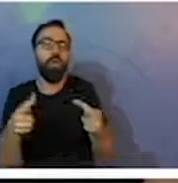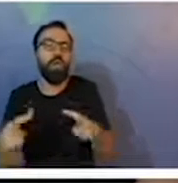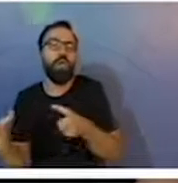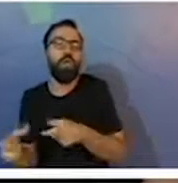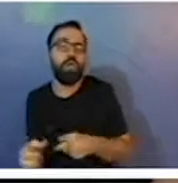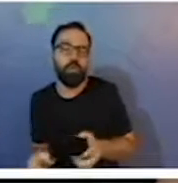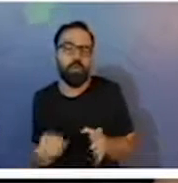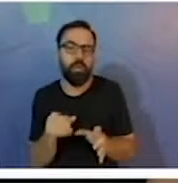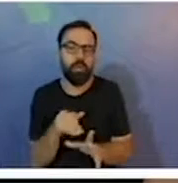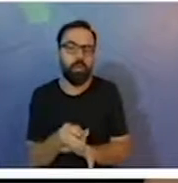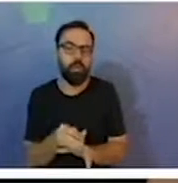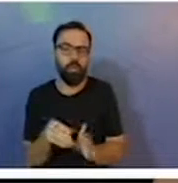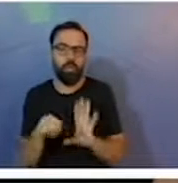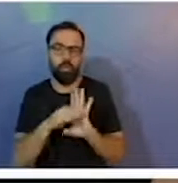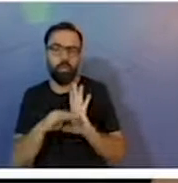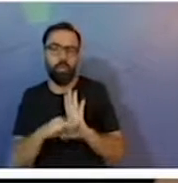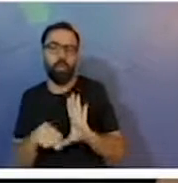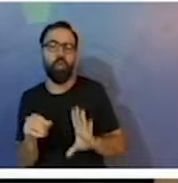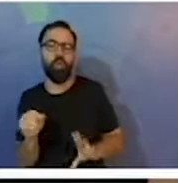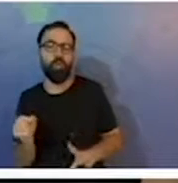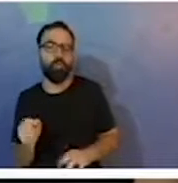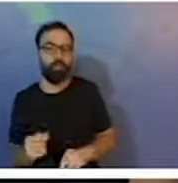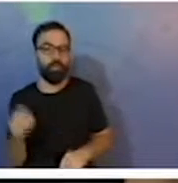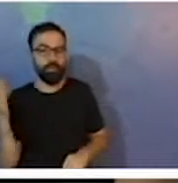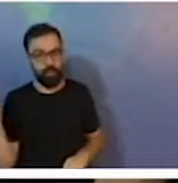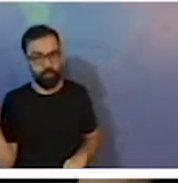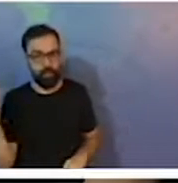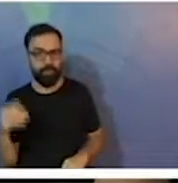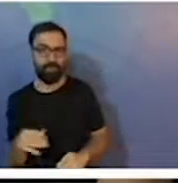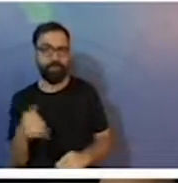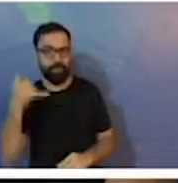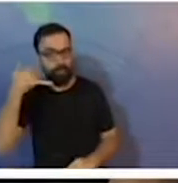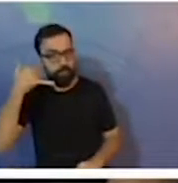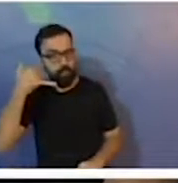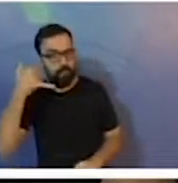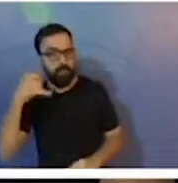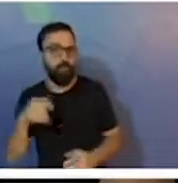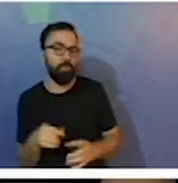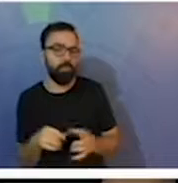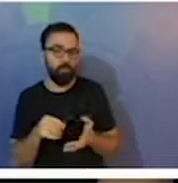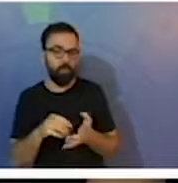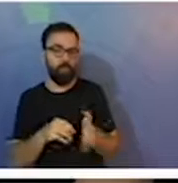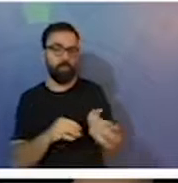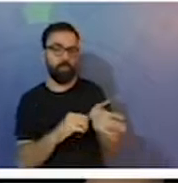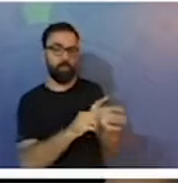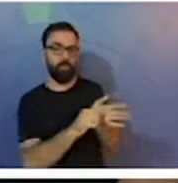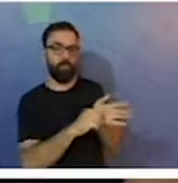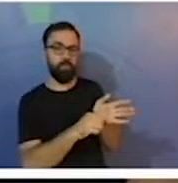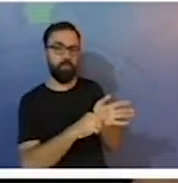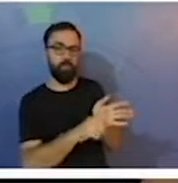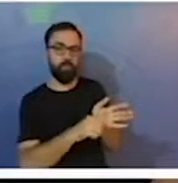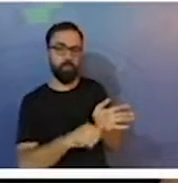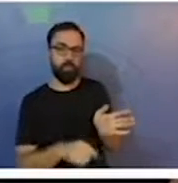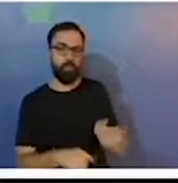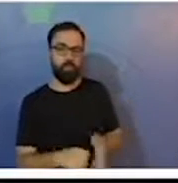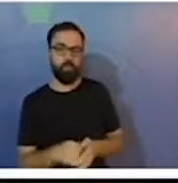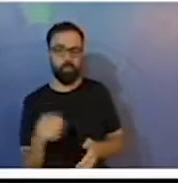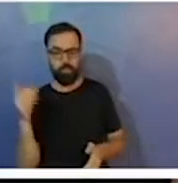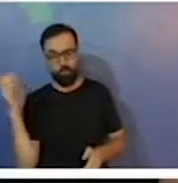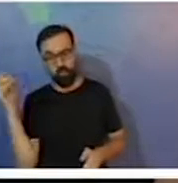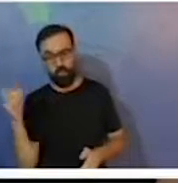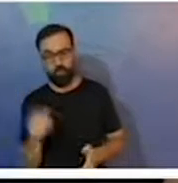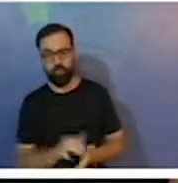Rocha professora básico manual do usuário manual de instruções uma manuais de